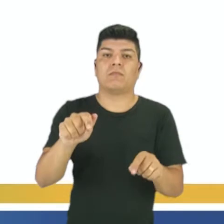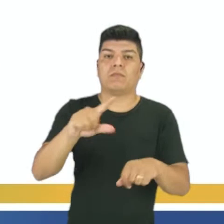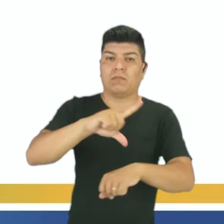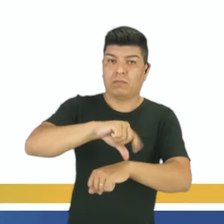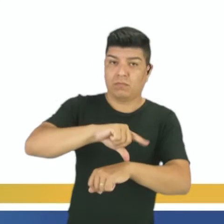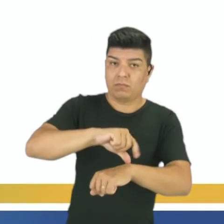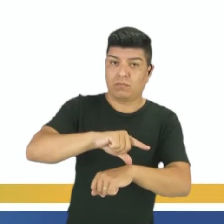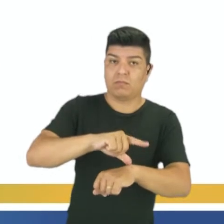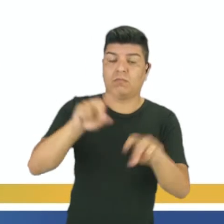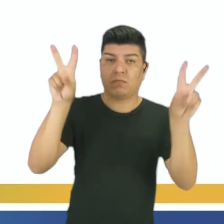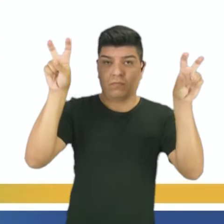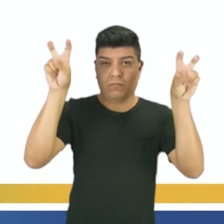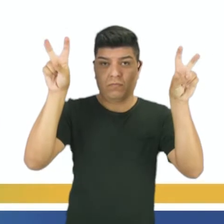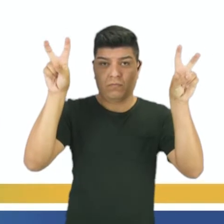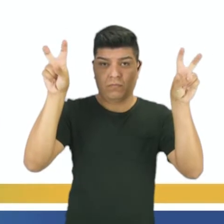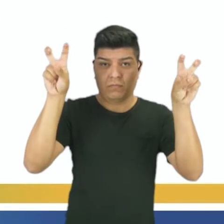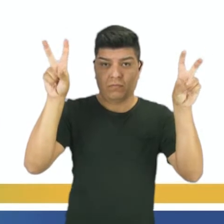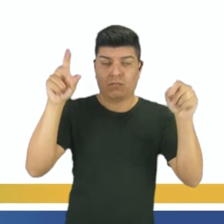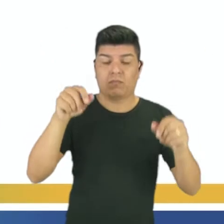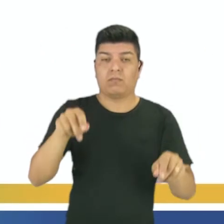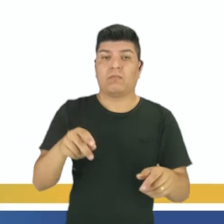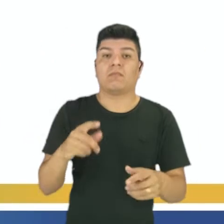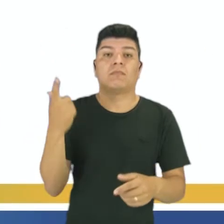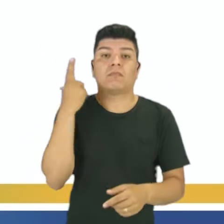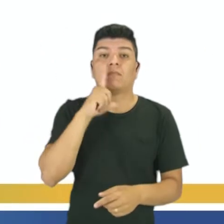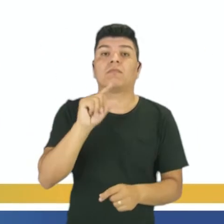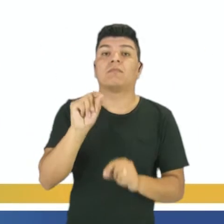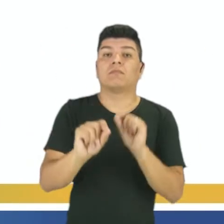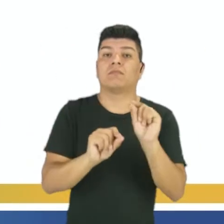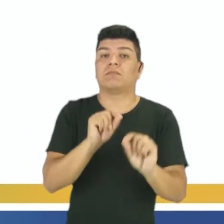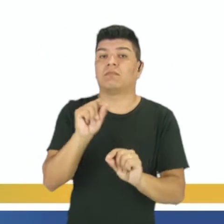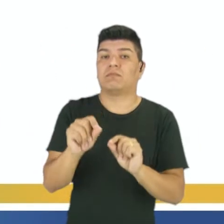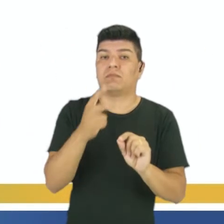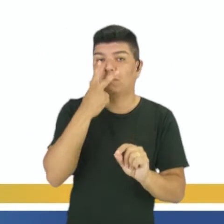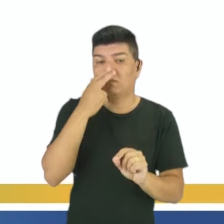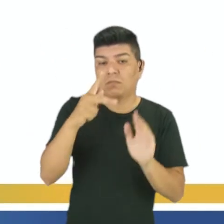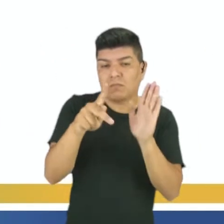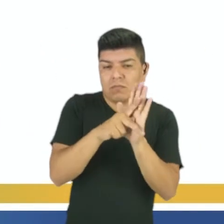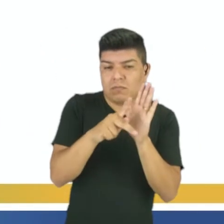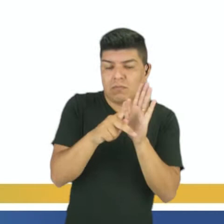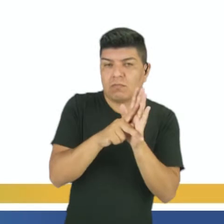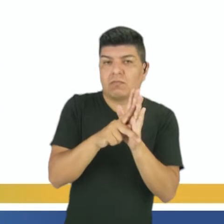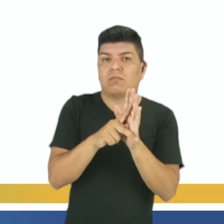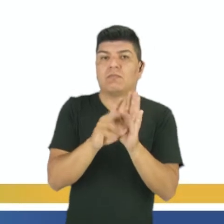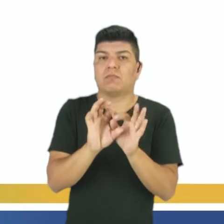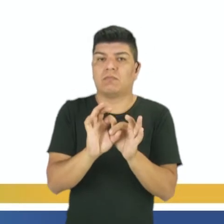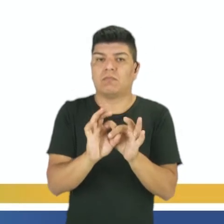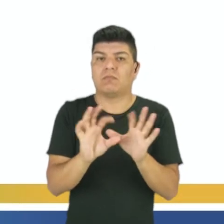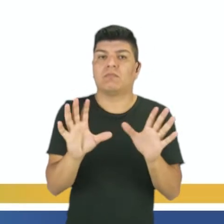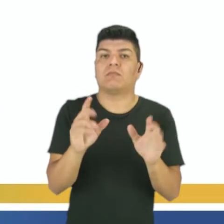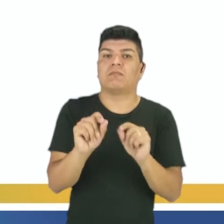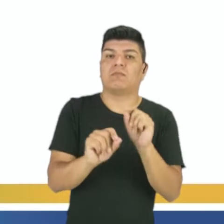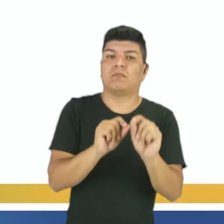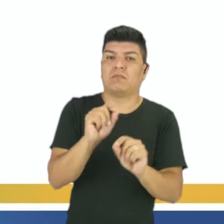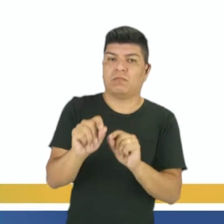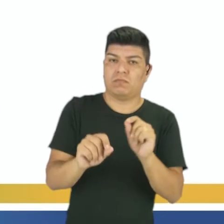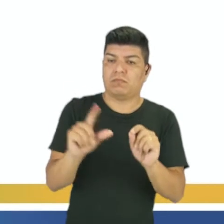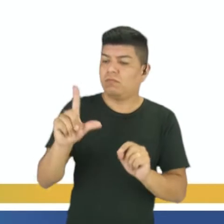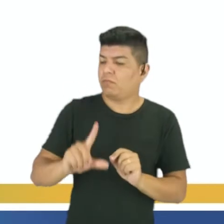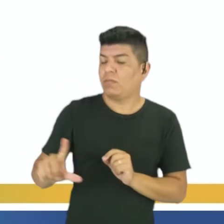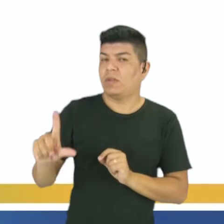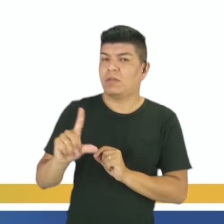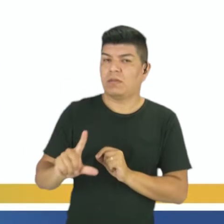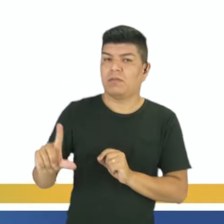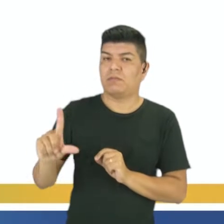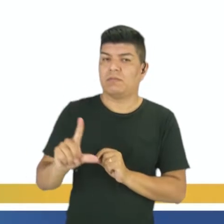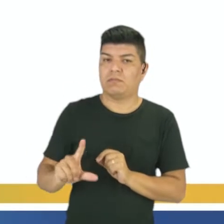tema, sem forma fixa, ganhou um tom mais pessoal, desprovido desse viés literário,